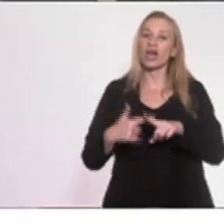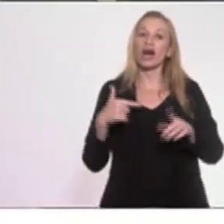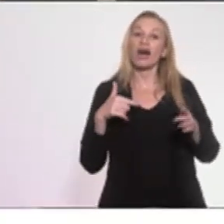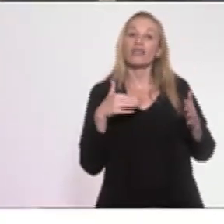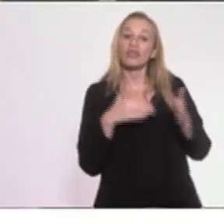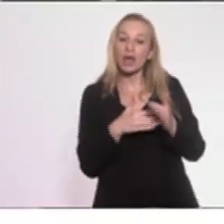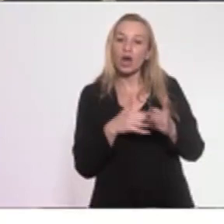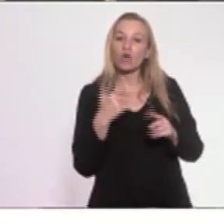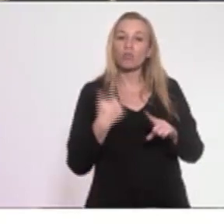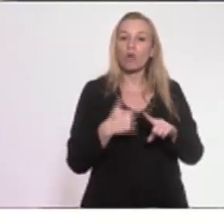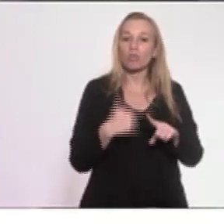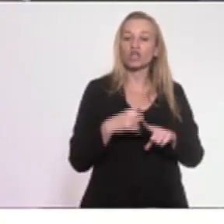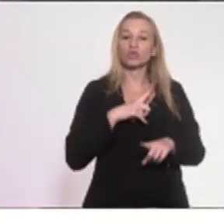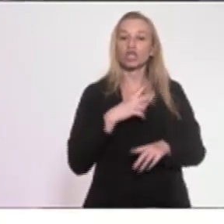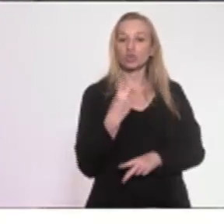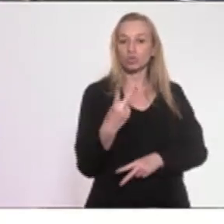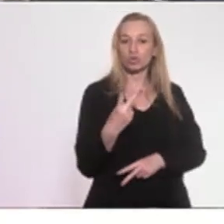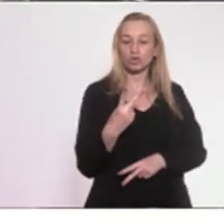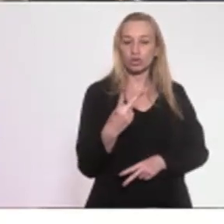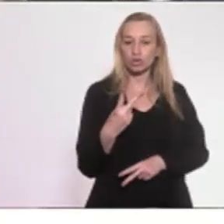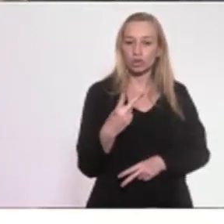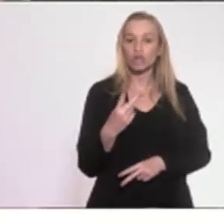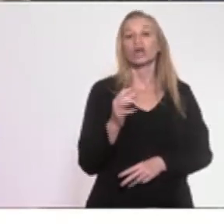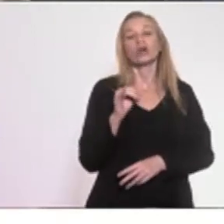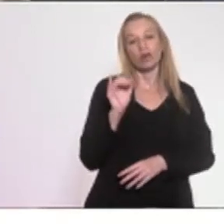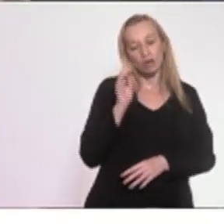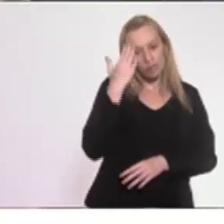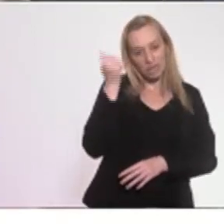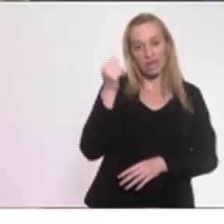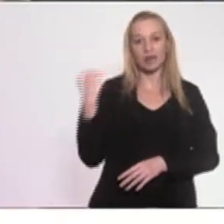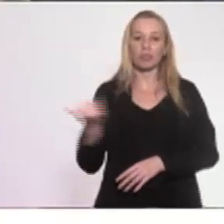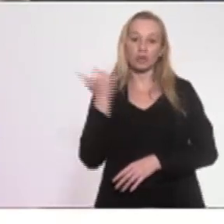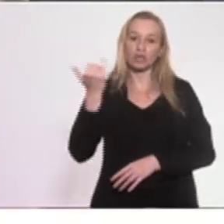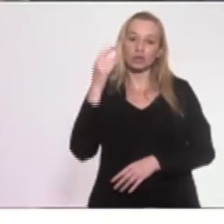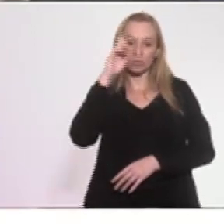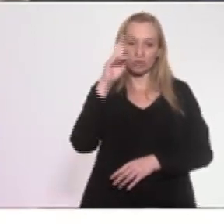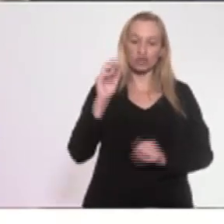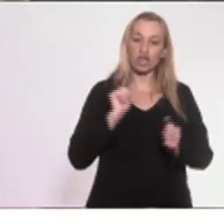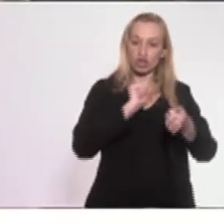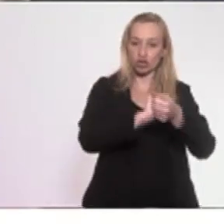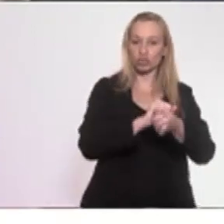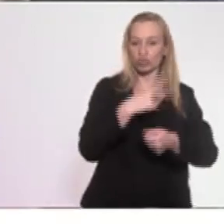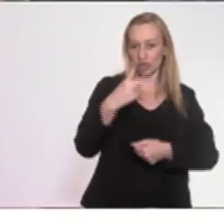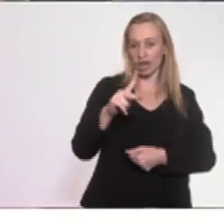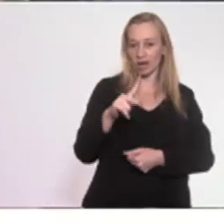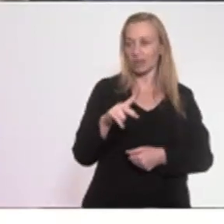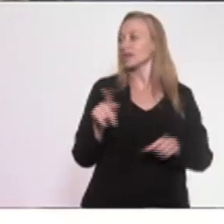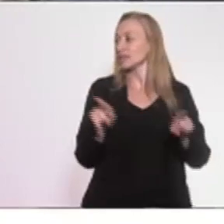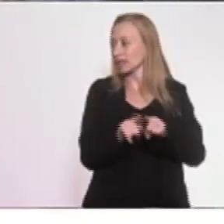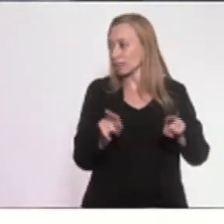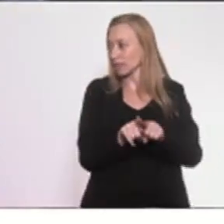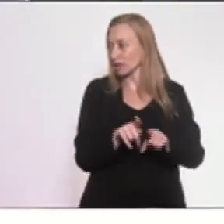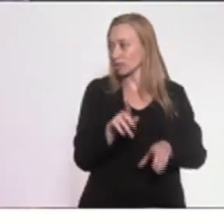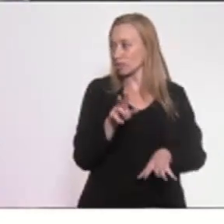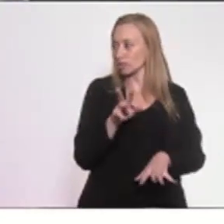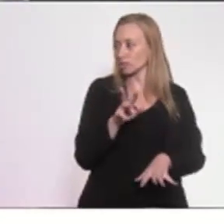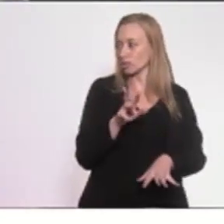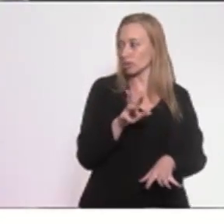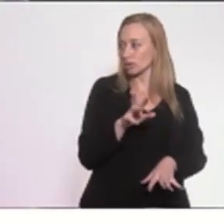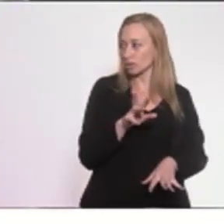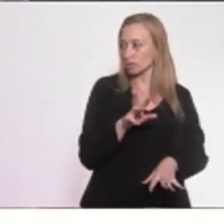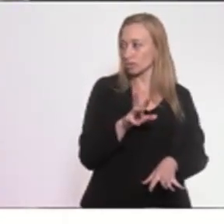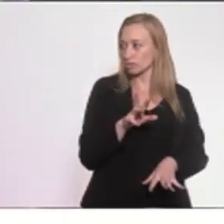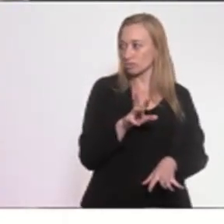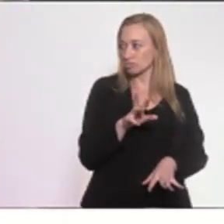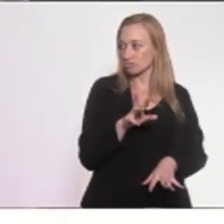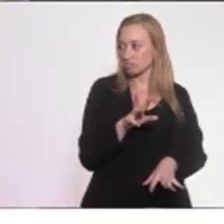que é temos duas. Vê se tem outras. Eu sei que é importante o senhor ficar bem com ela. Eu estou incorporando... Eu quero ficar bem também com o senhor. O senhor não quer, não, mas não tem